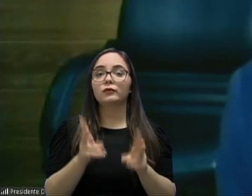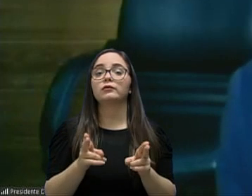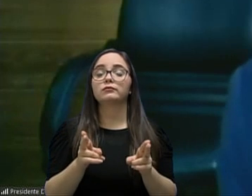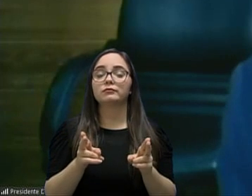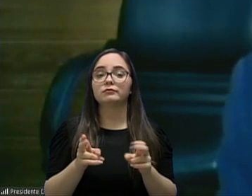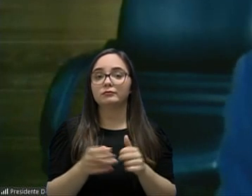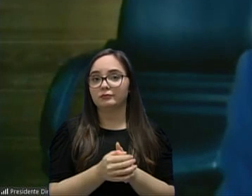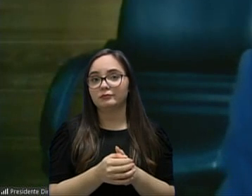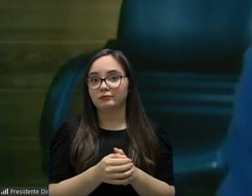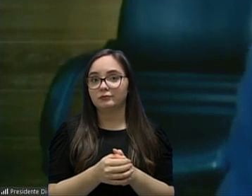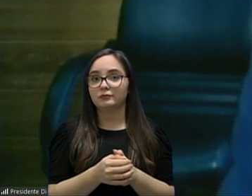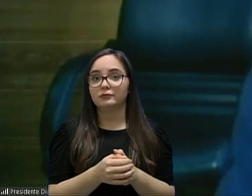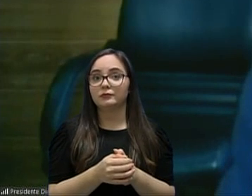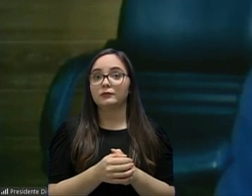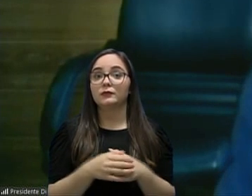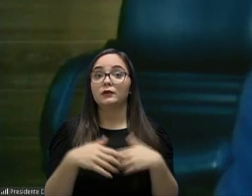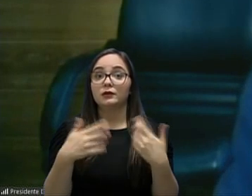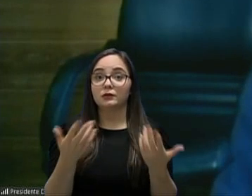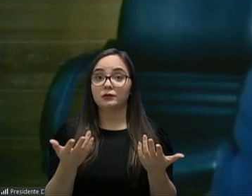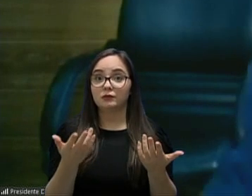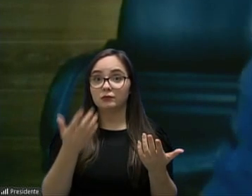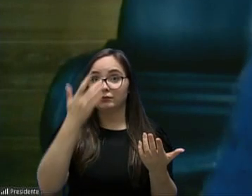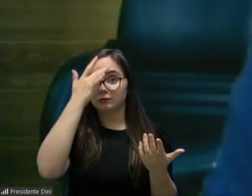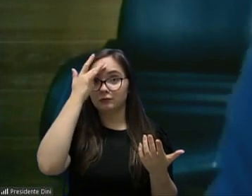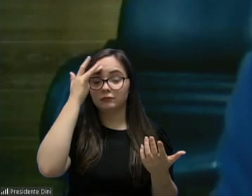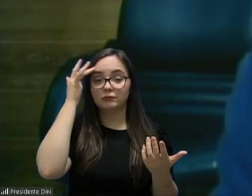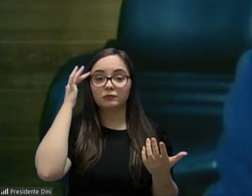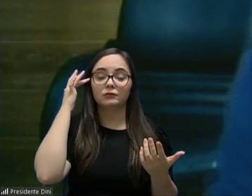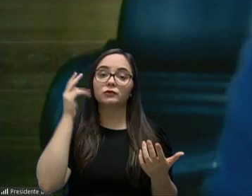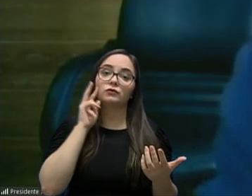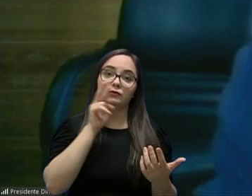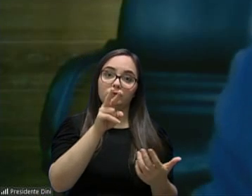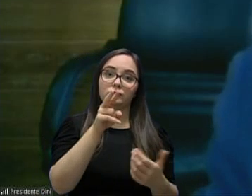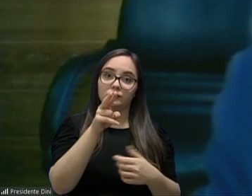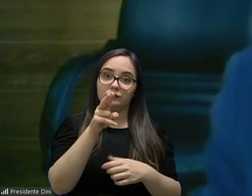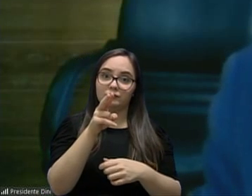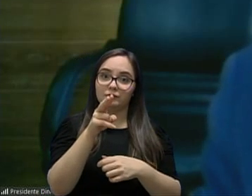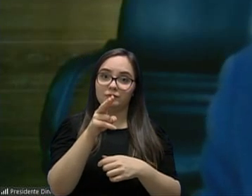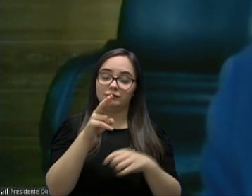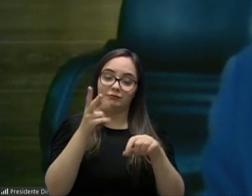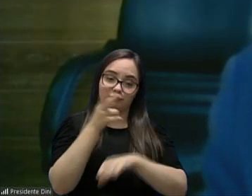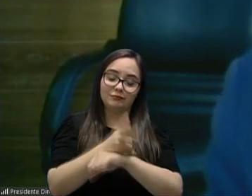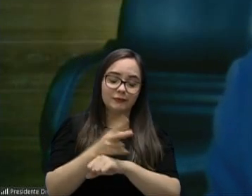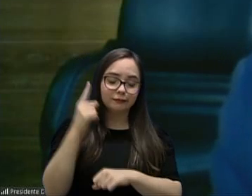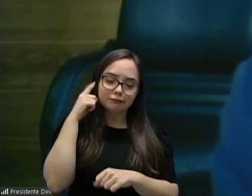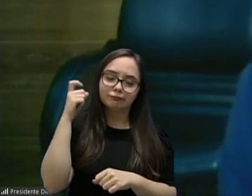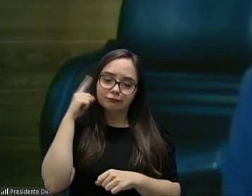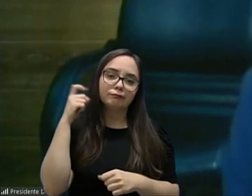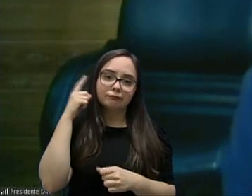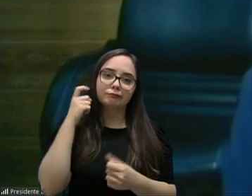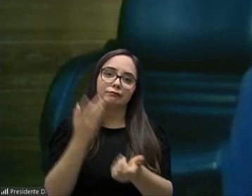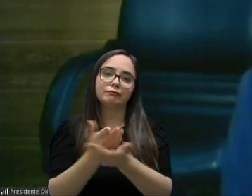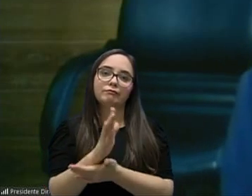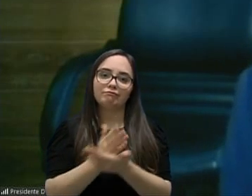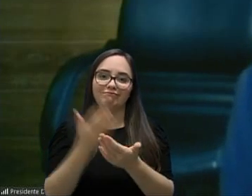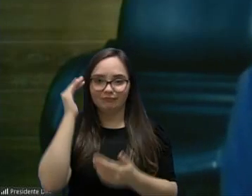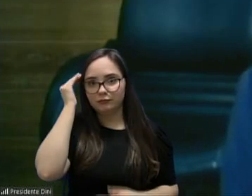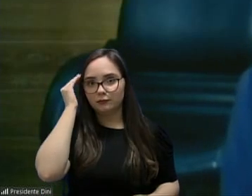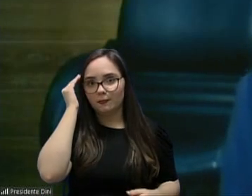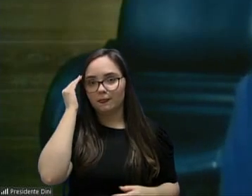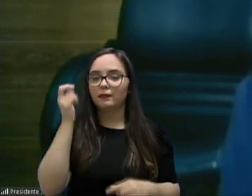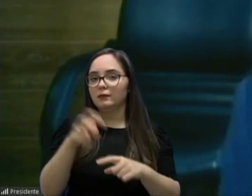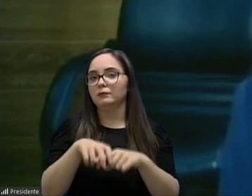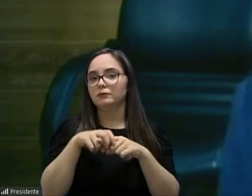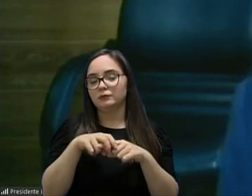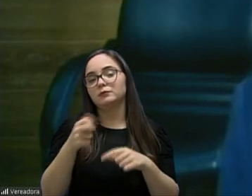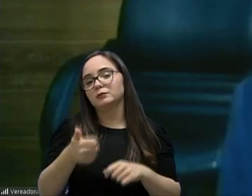barulho. Então, a pessoa que está assistindo, ela não tem condição nenhuma de acompanhar o debate, vereadora. É só por